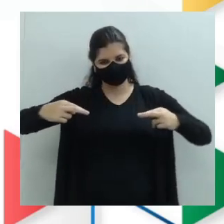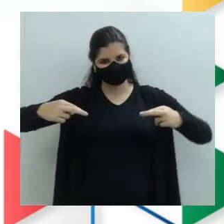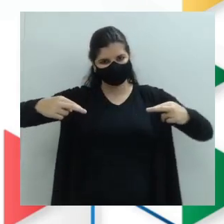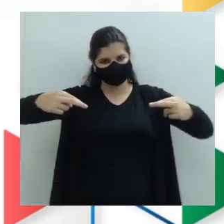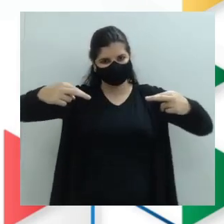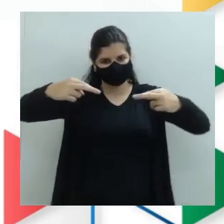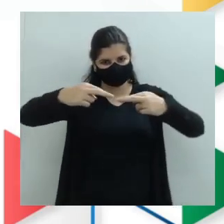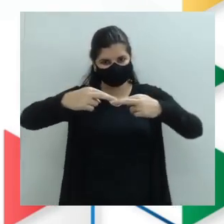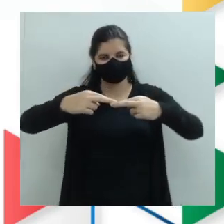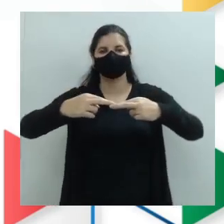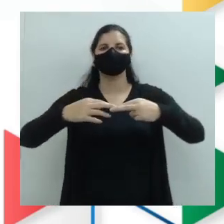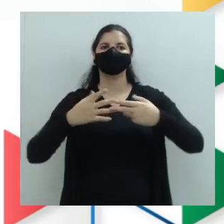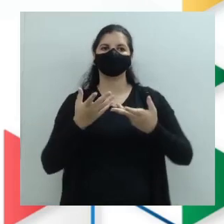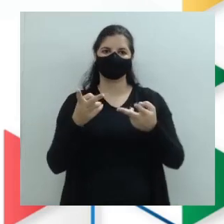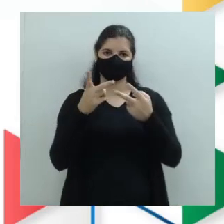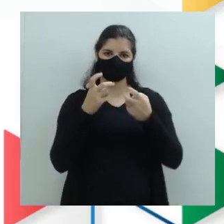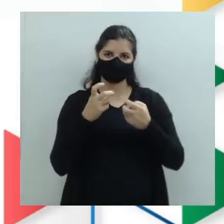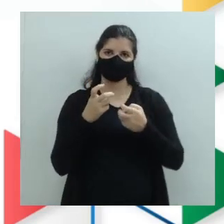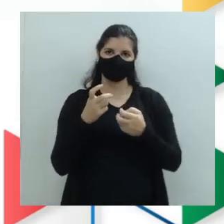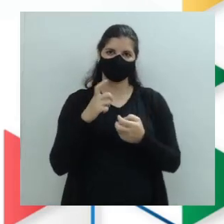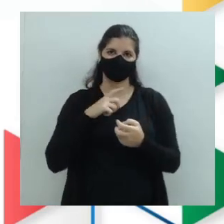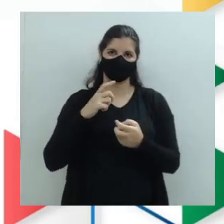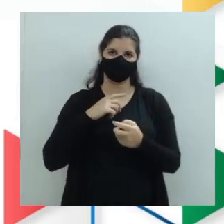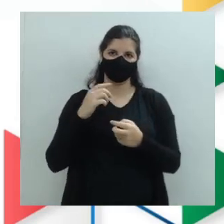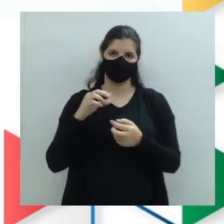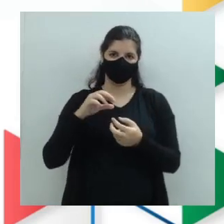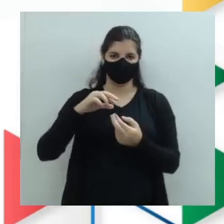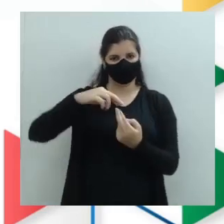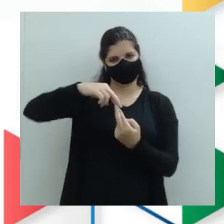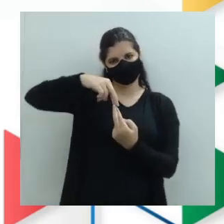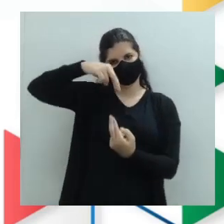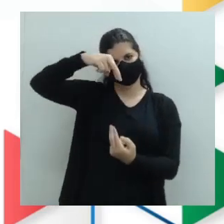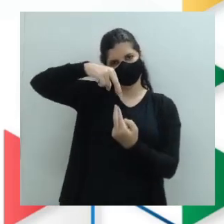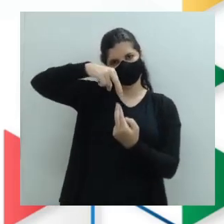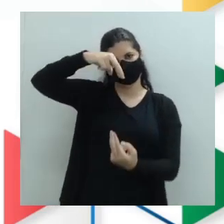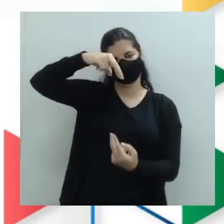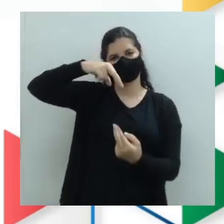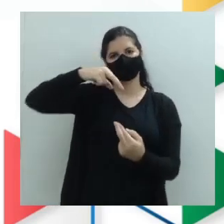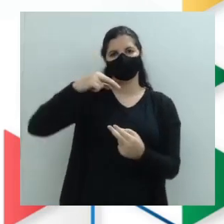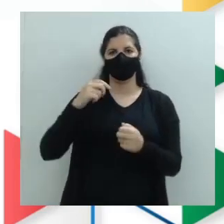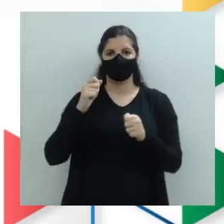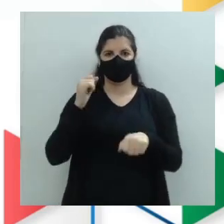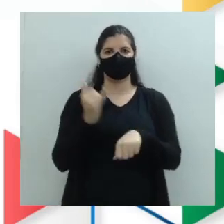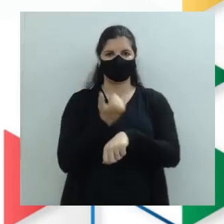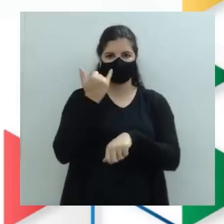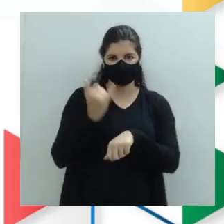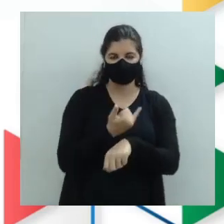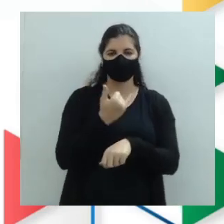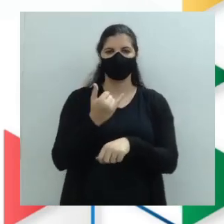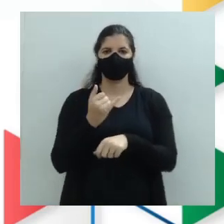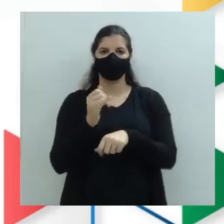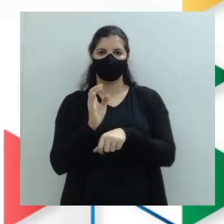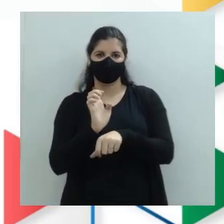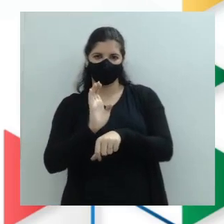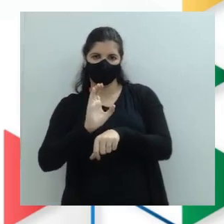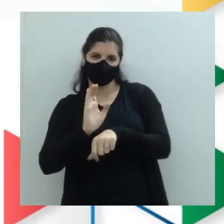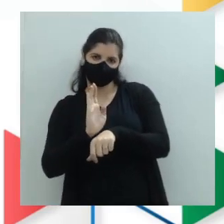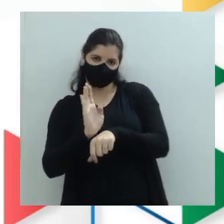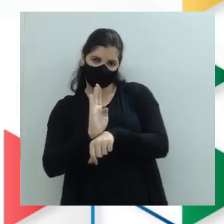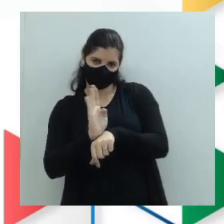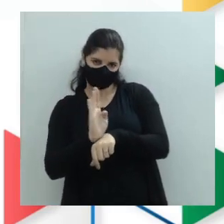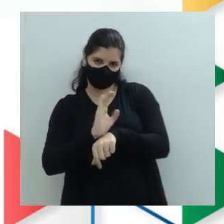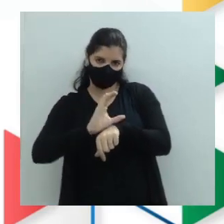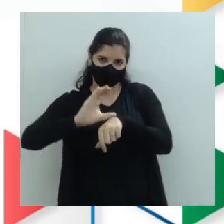de si. E aí você observa que aí a gente tem alguns cabos, né? Pode ter cabo de metal, cabo de cobre, vai existir